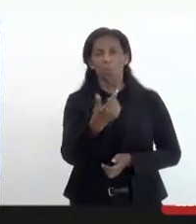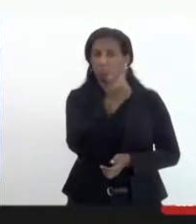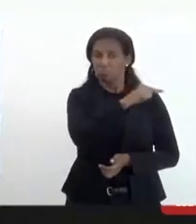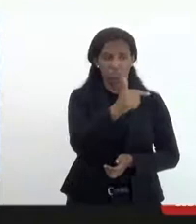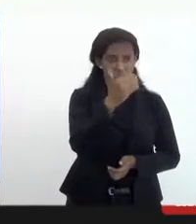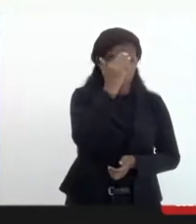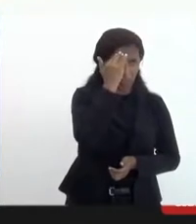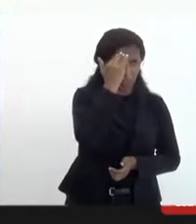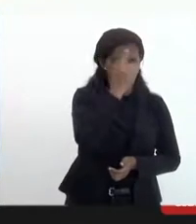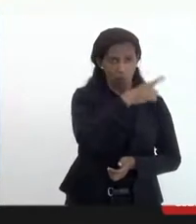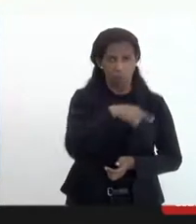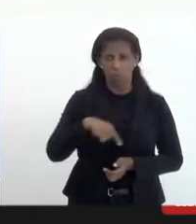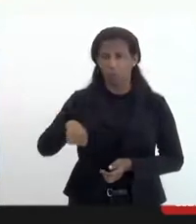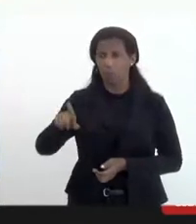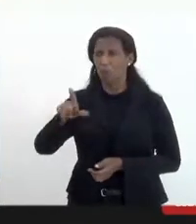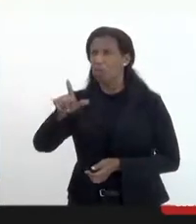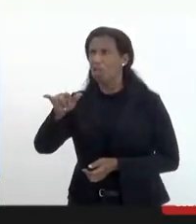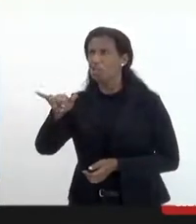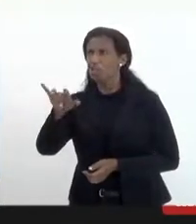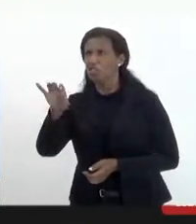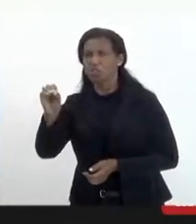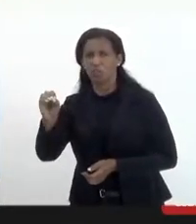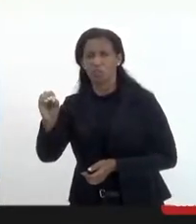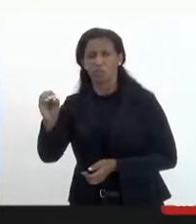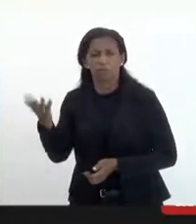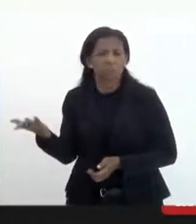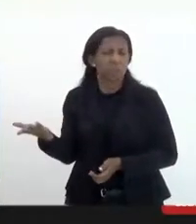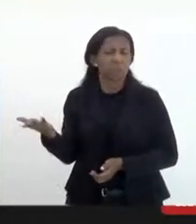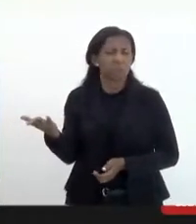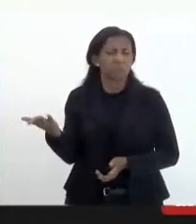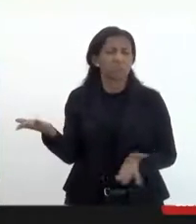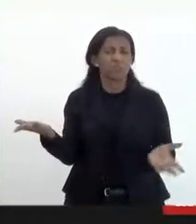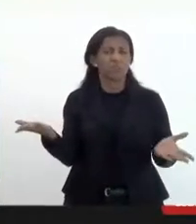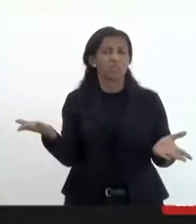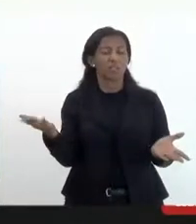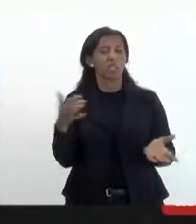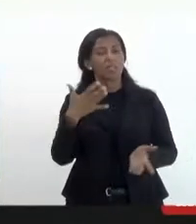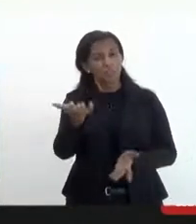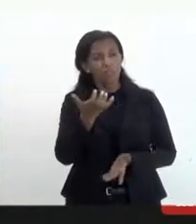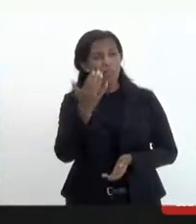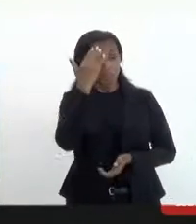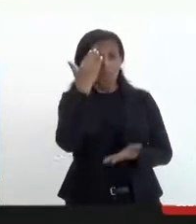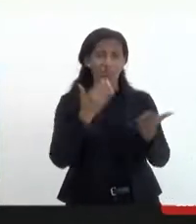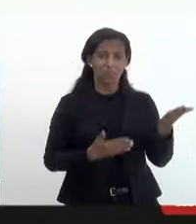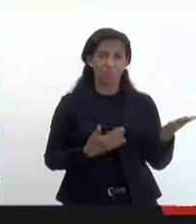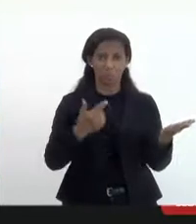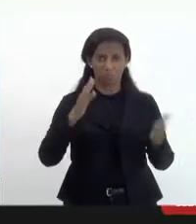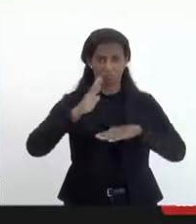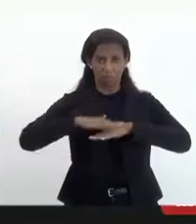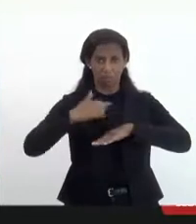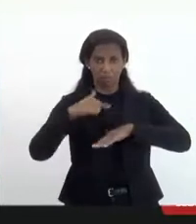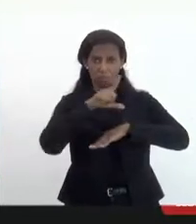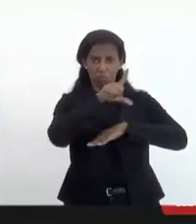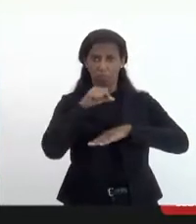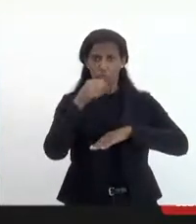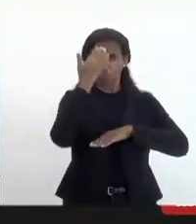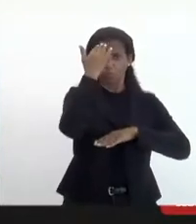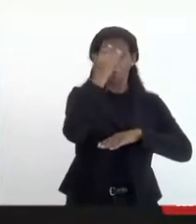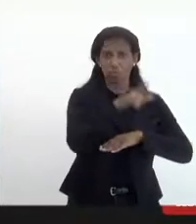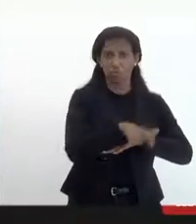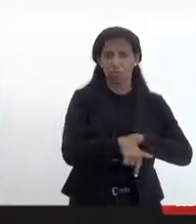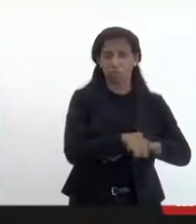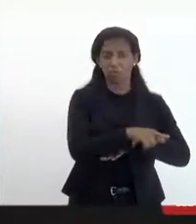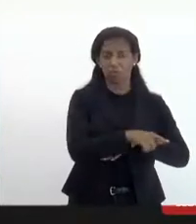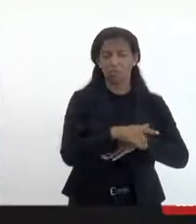para o litígio. Mas eu queria, e volto a dizer, eu queria um entendimento. Entendimento, doutor